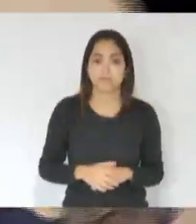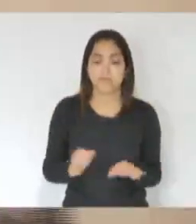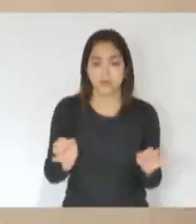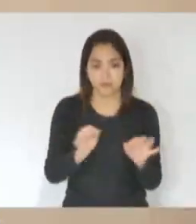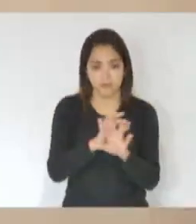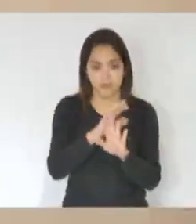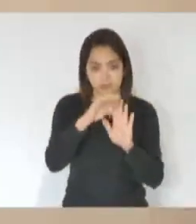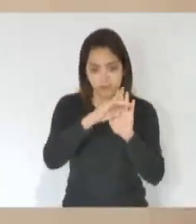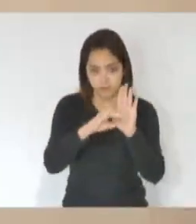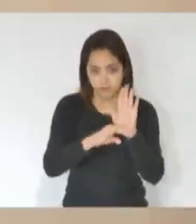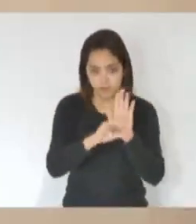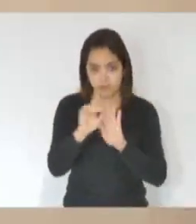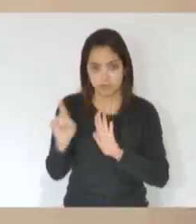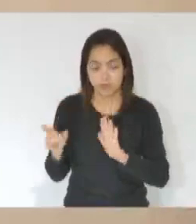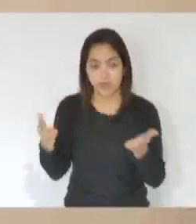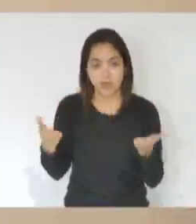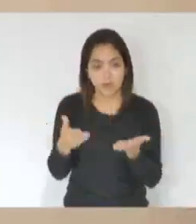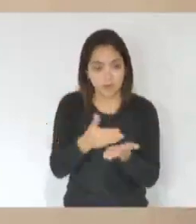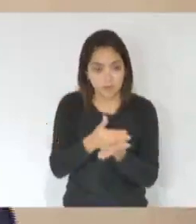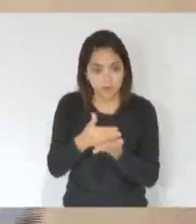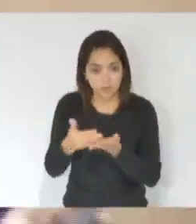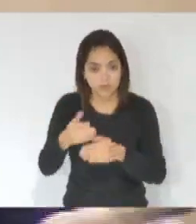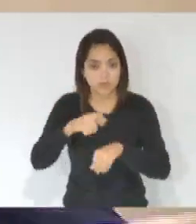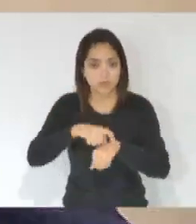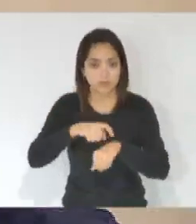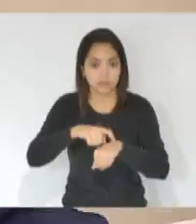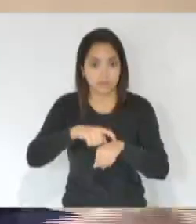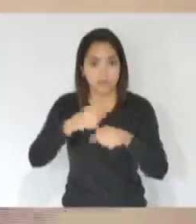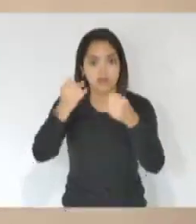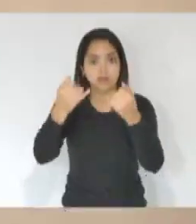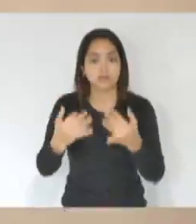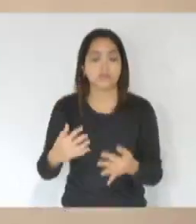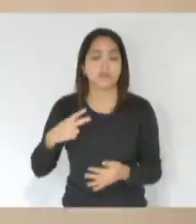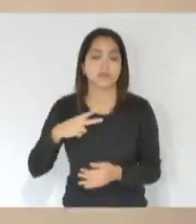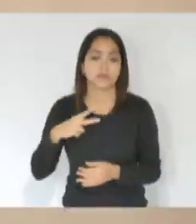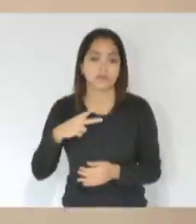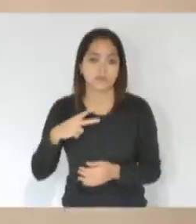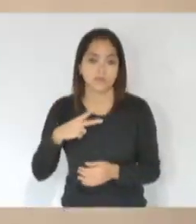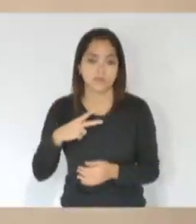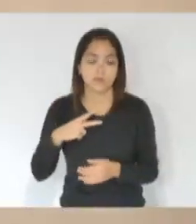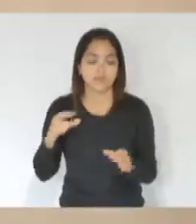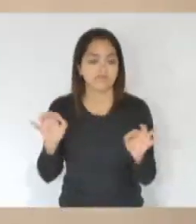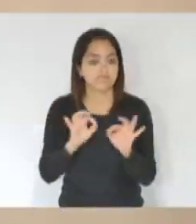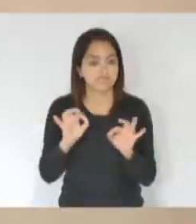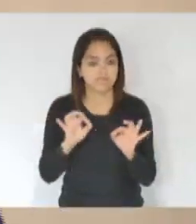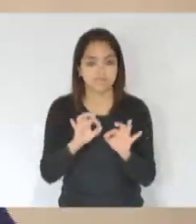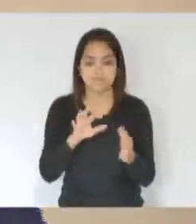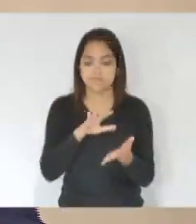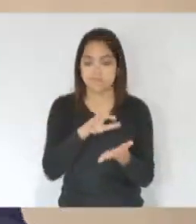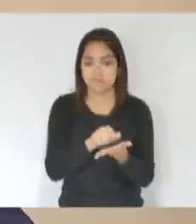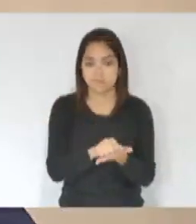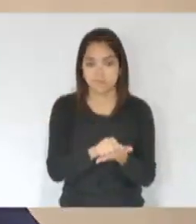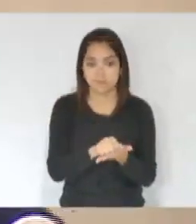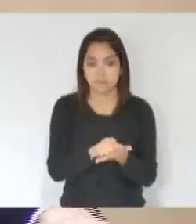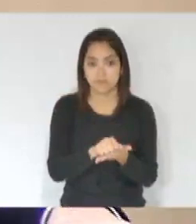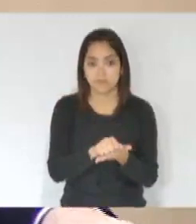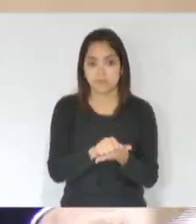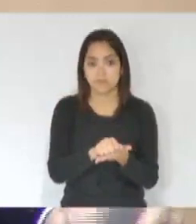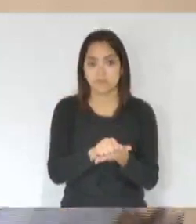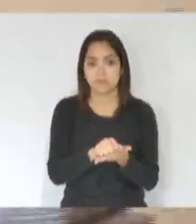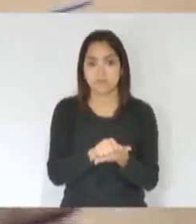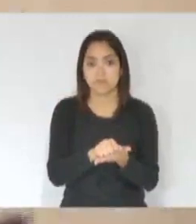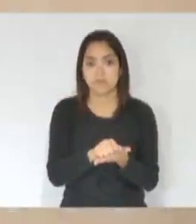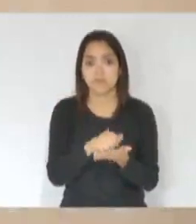Fim da ordem do dia, passamos às explicações pessoais. Não havendo deputado inscrito para falar,